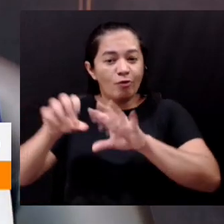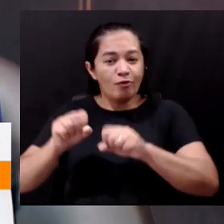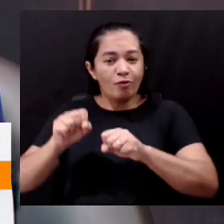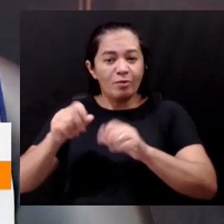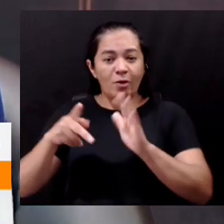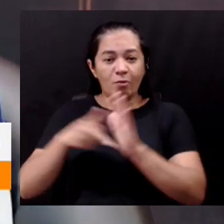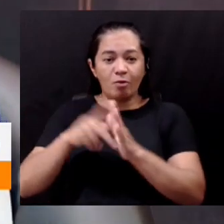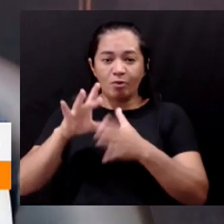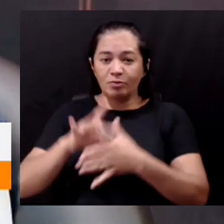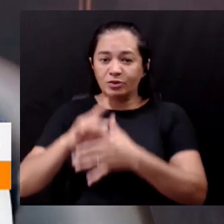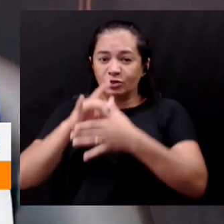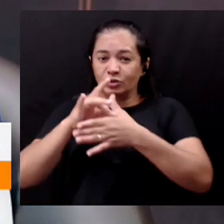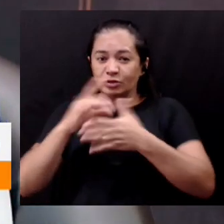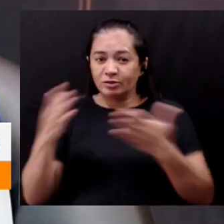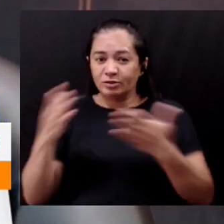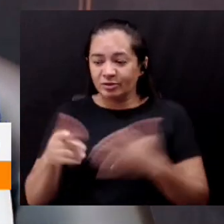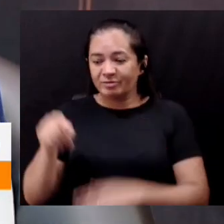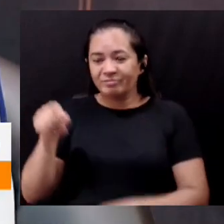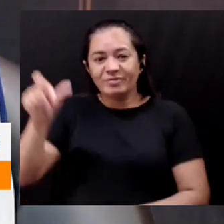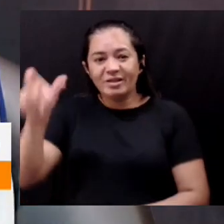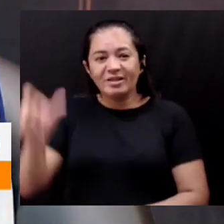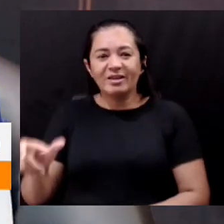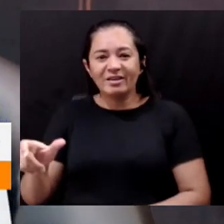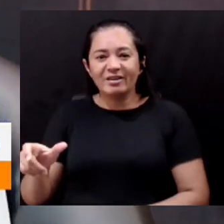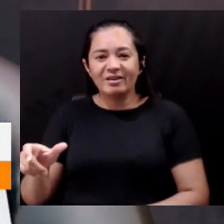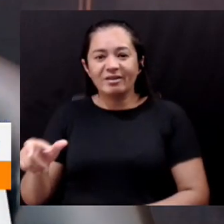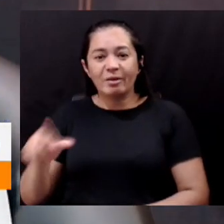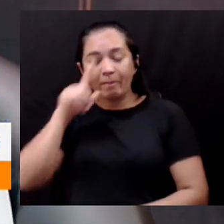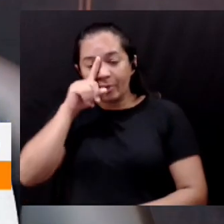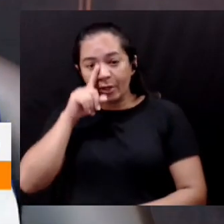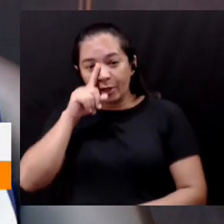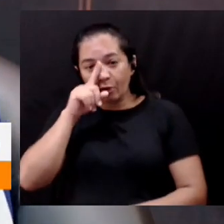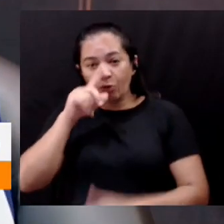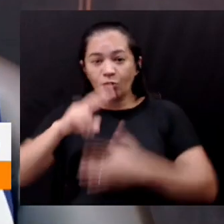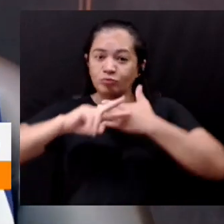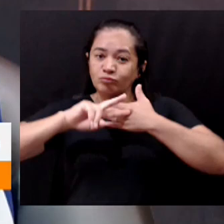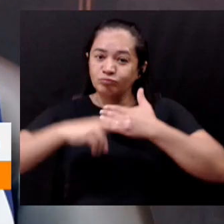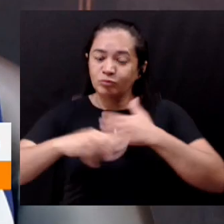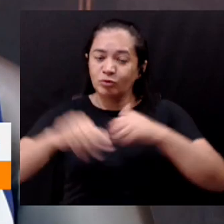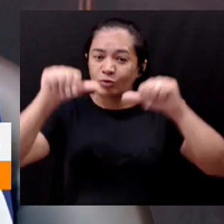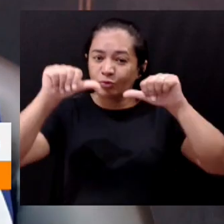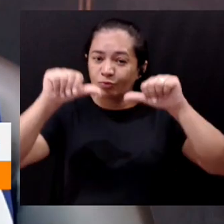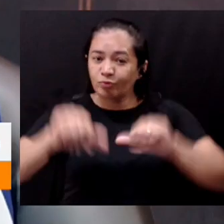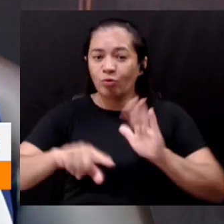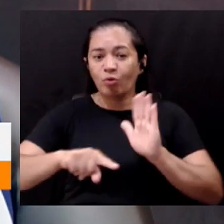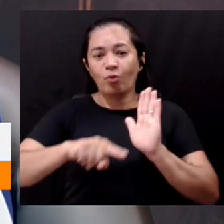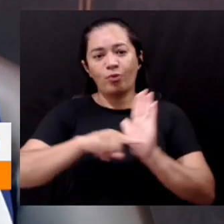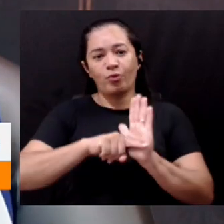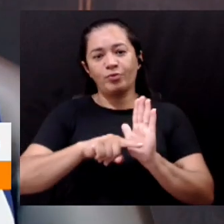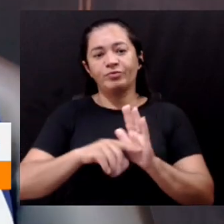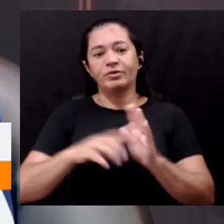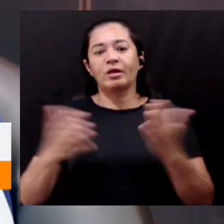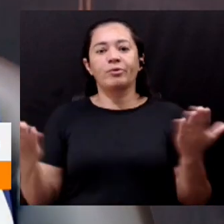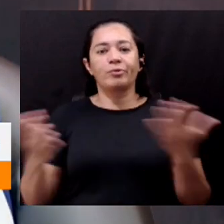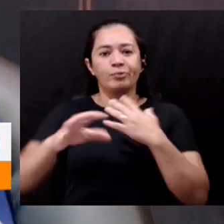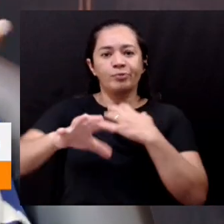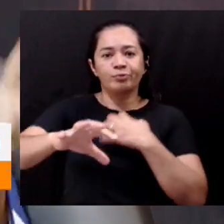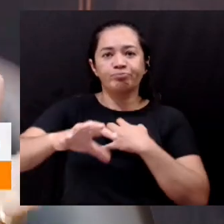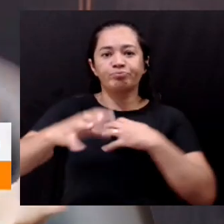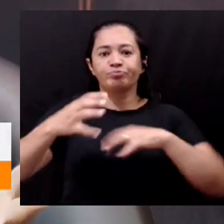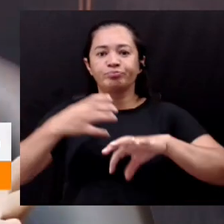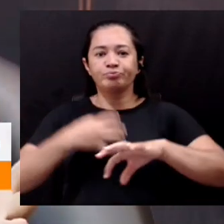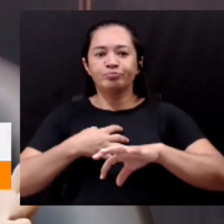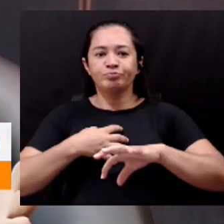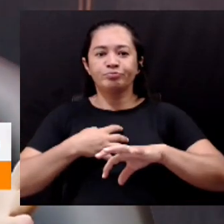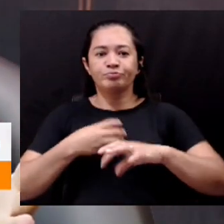atualidade, Uhum. ela tende a replicar. Agora, empatia não é algo, que necessariamente a gente nasce